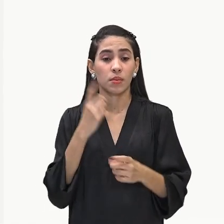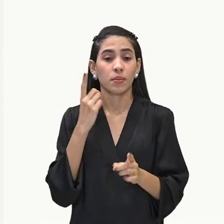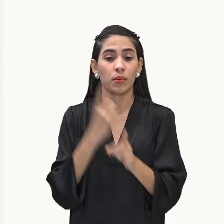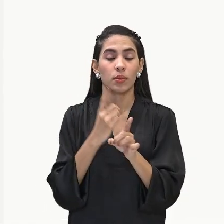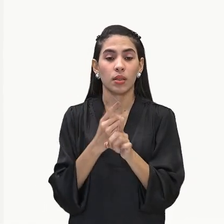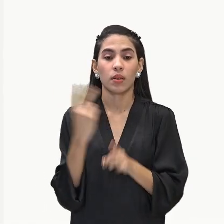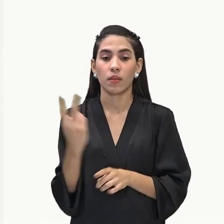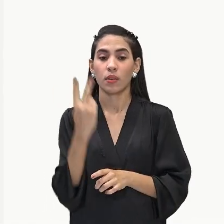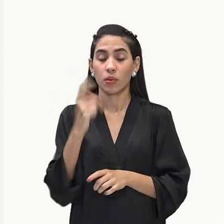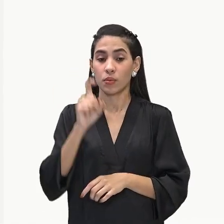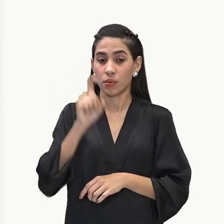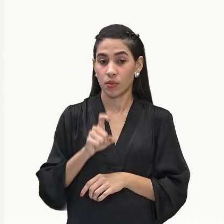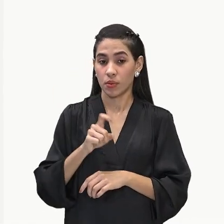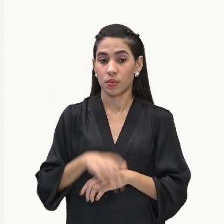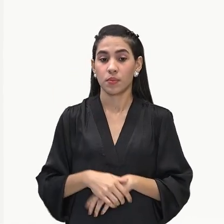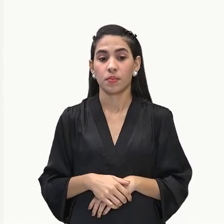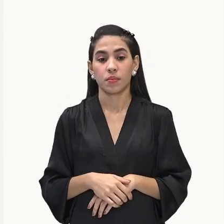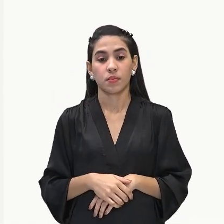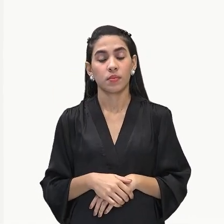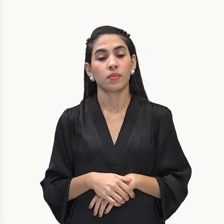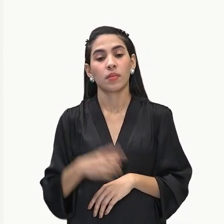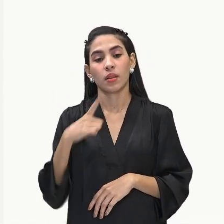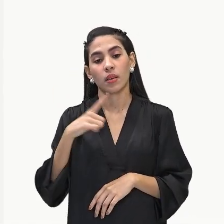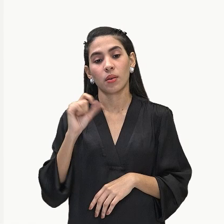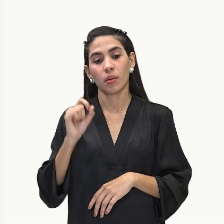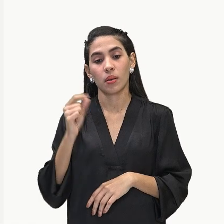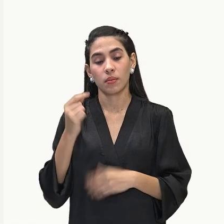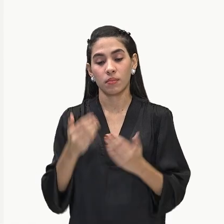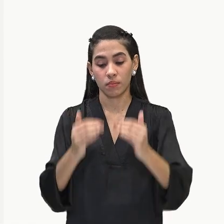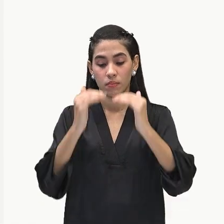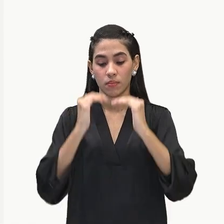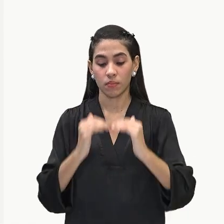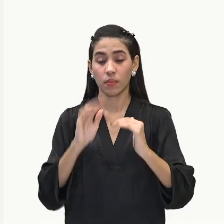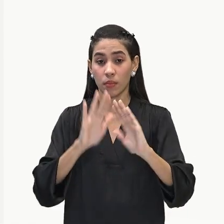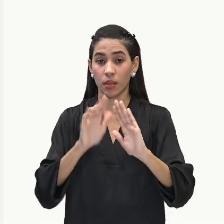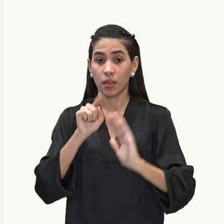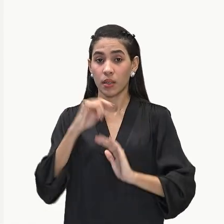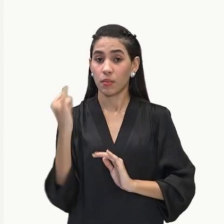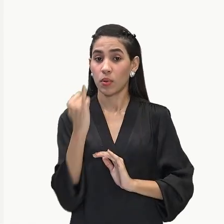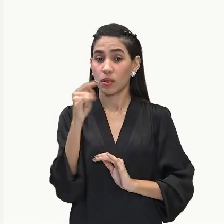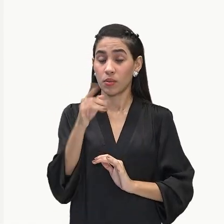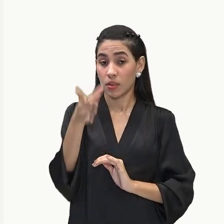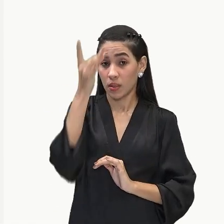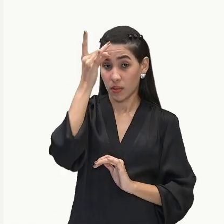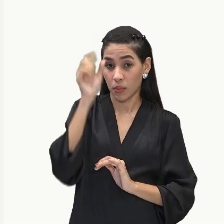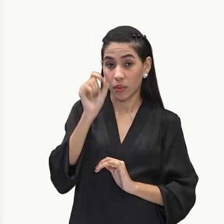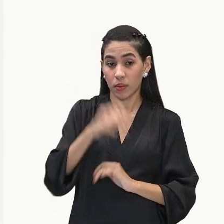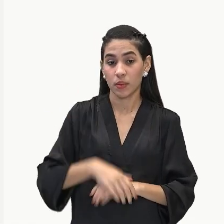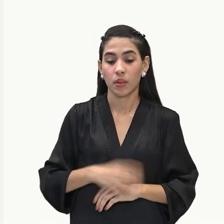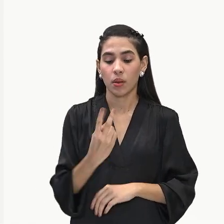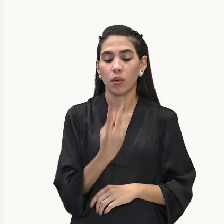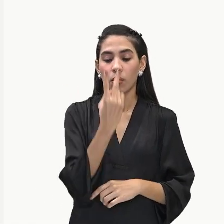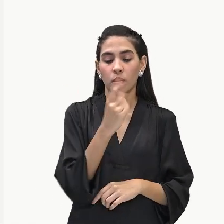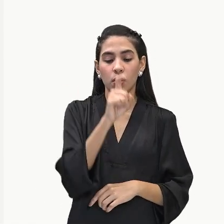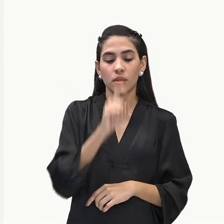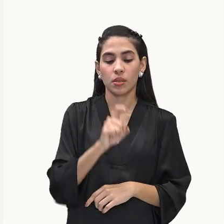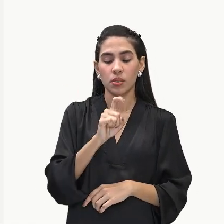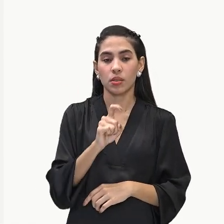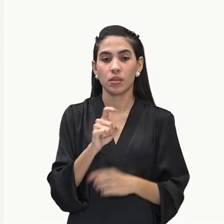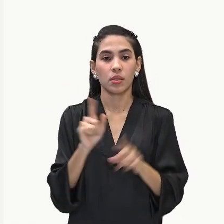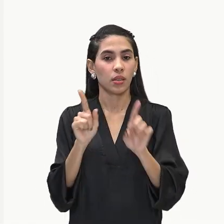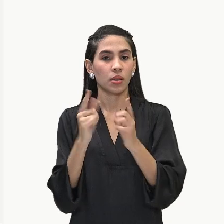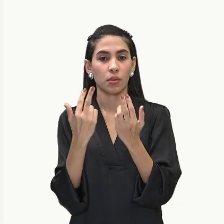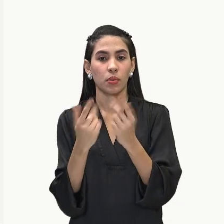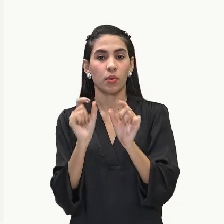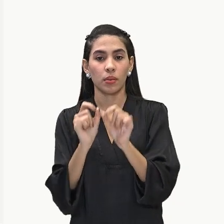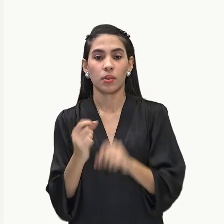o valor do x. Embora já apareça aqui embaixo, é importante que você compreenda que 2x é a mesma coisa